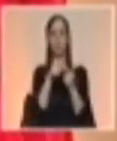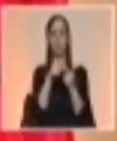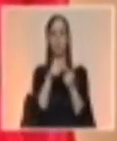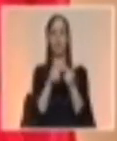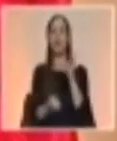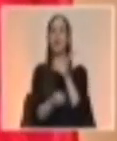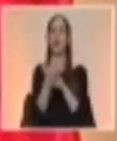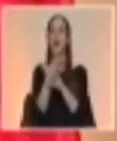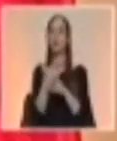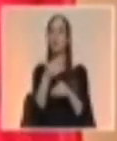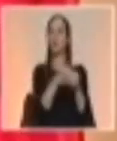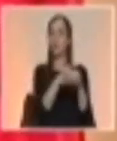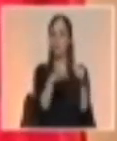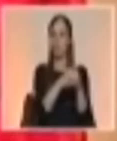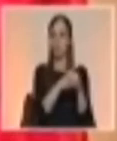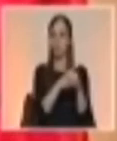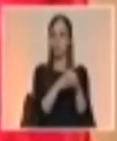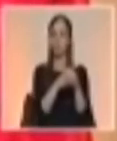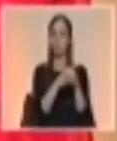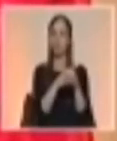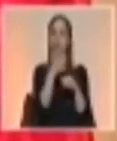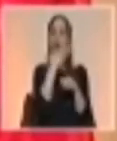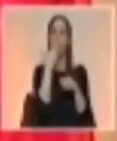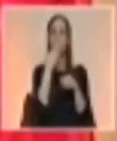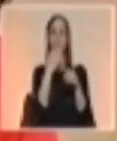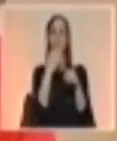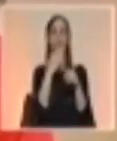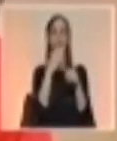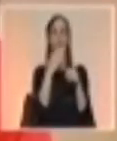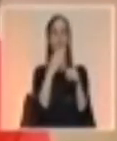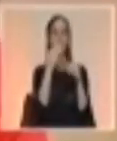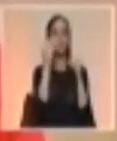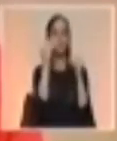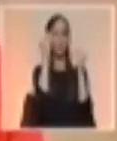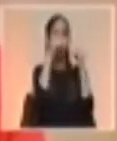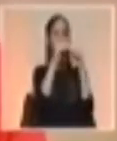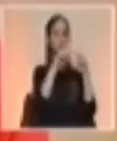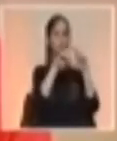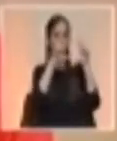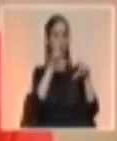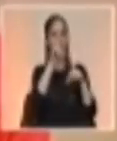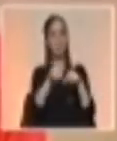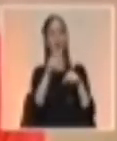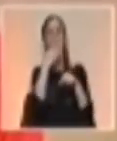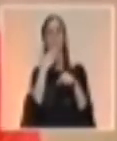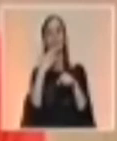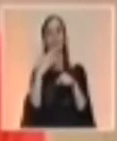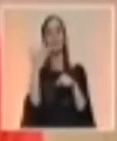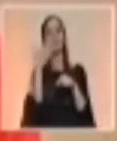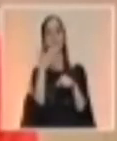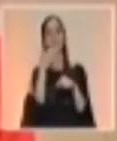Pretendemos criar turmas, por um lado, para os estudantes do ensino secundário e, por outro lado, para os estudantes do oitavo e nono ano. Separados?